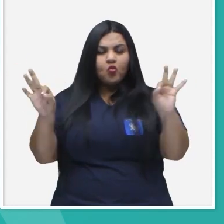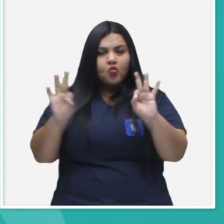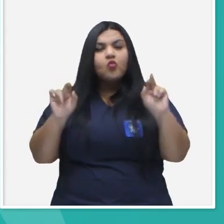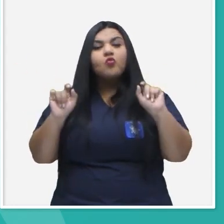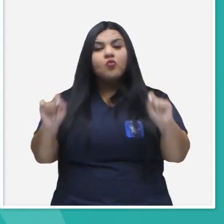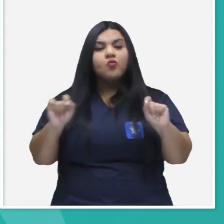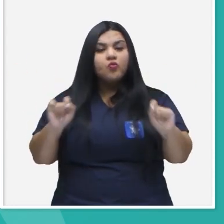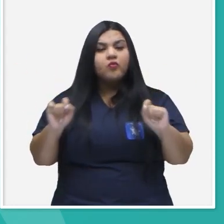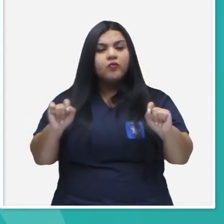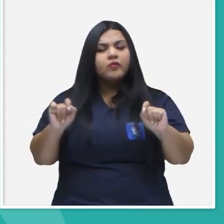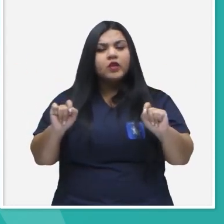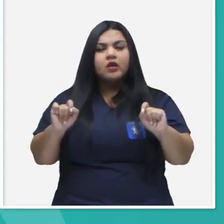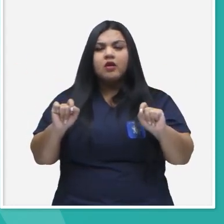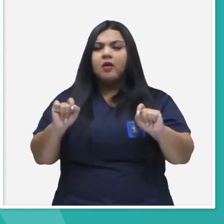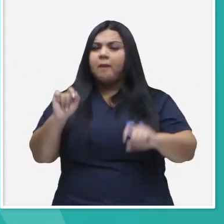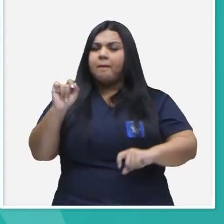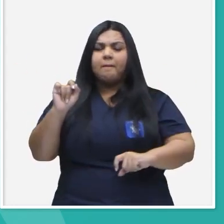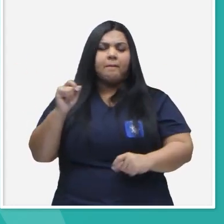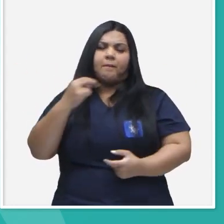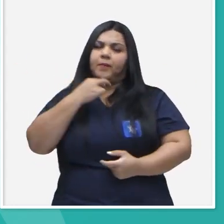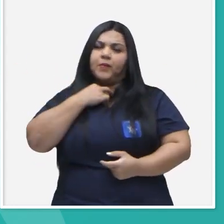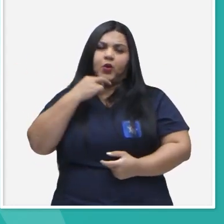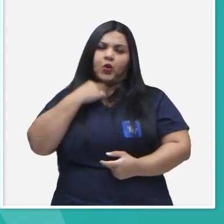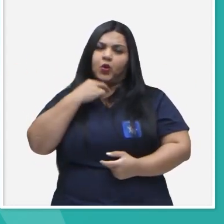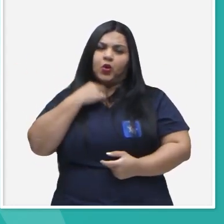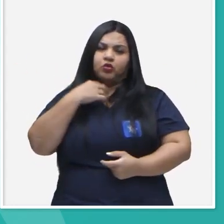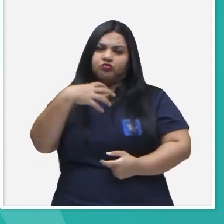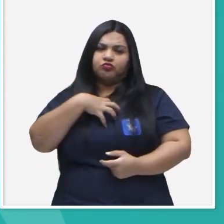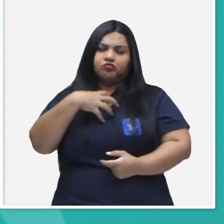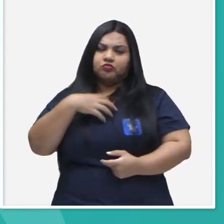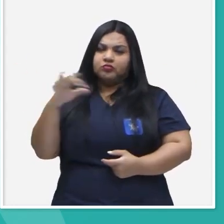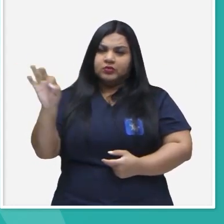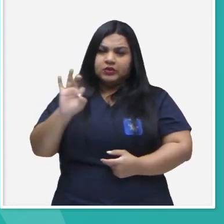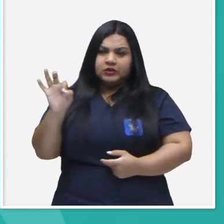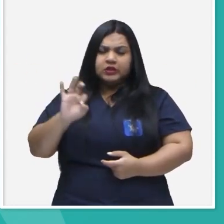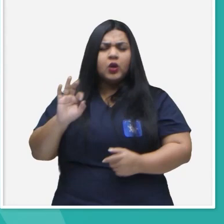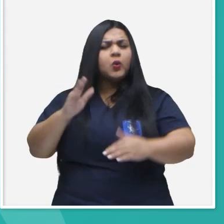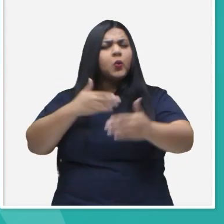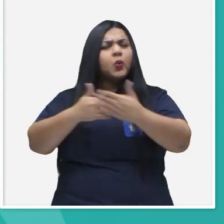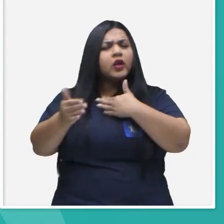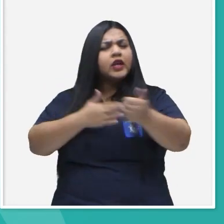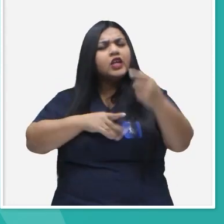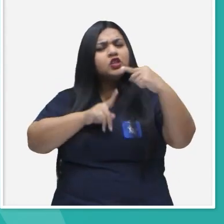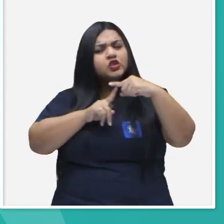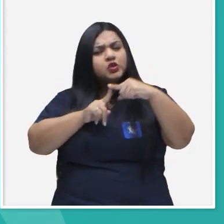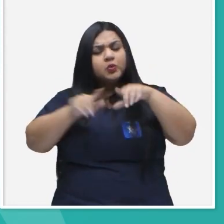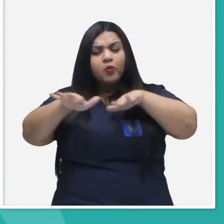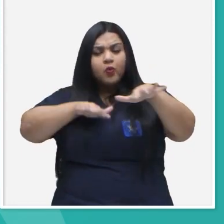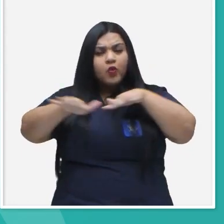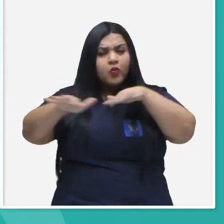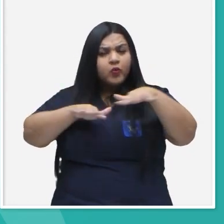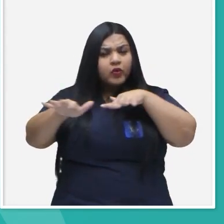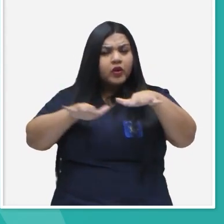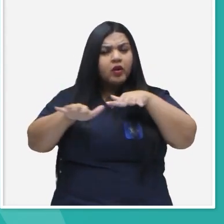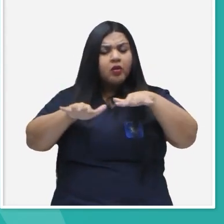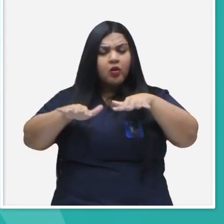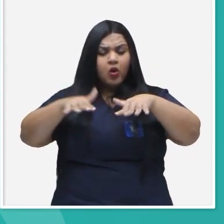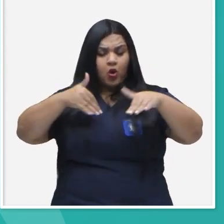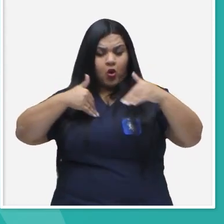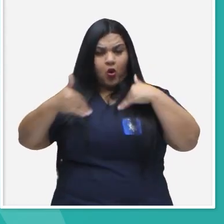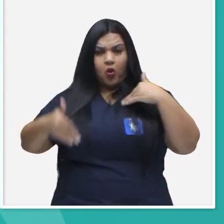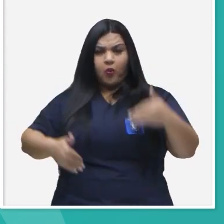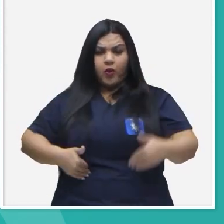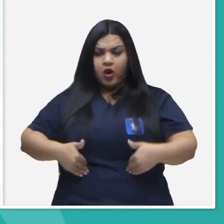seja, não é permitido de forma alguma qualquer tipo de interferência na movimentação corporal dos